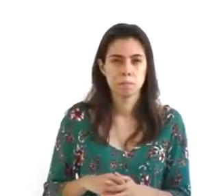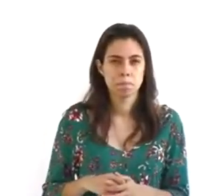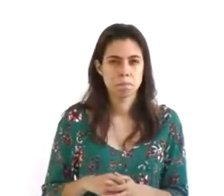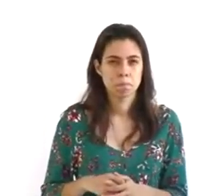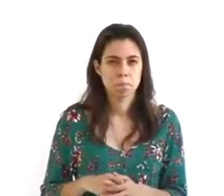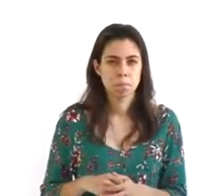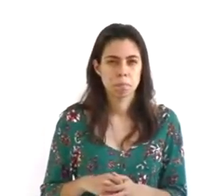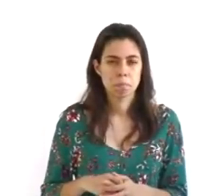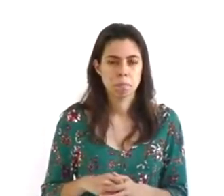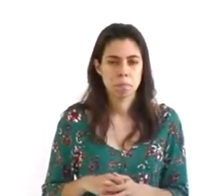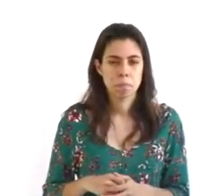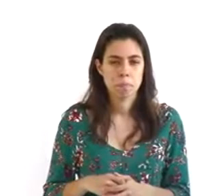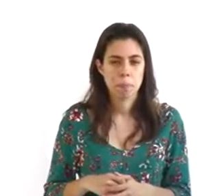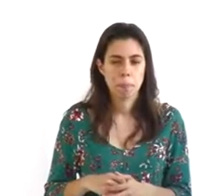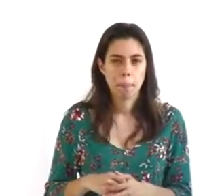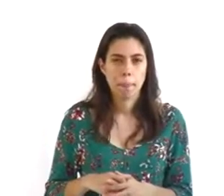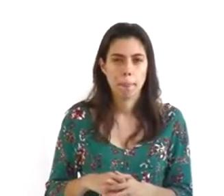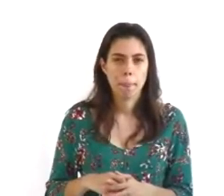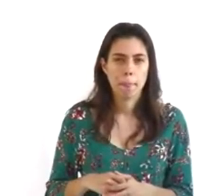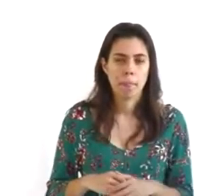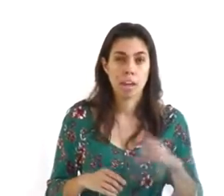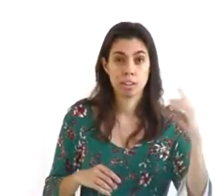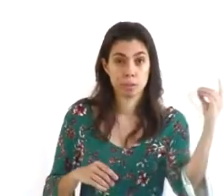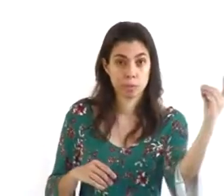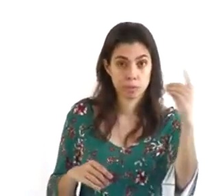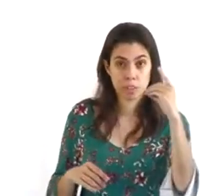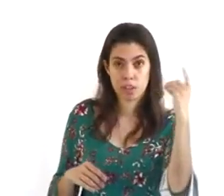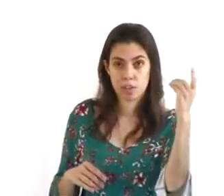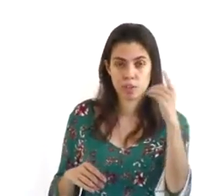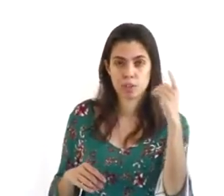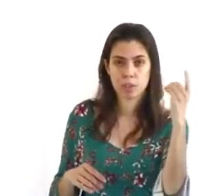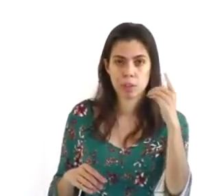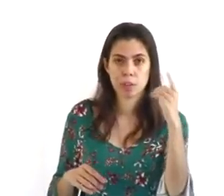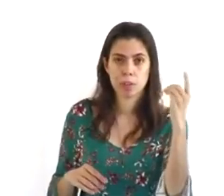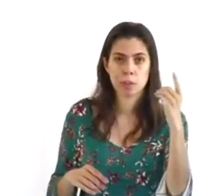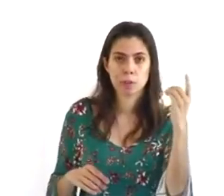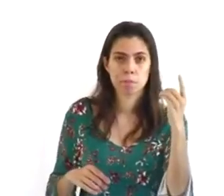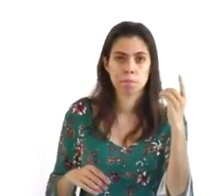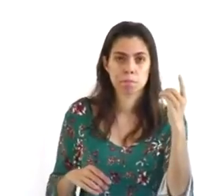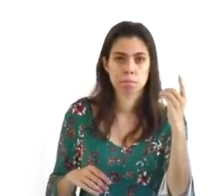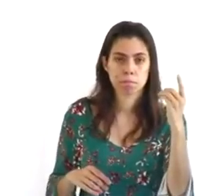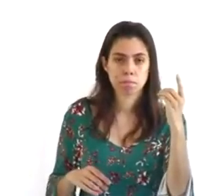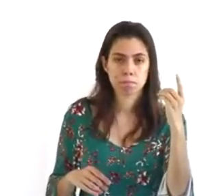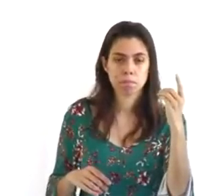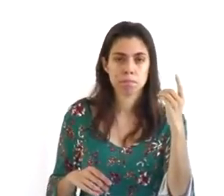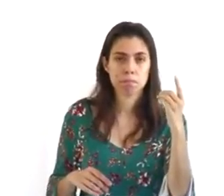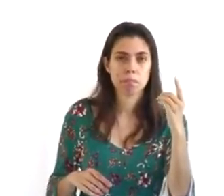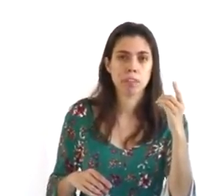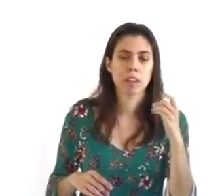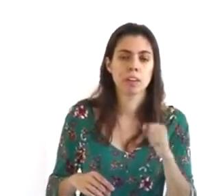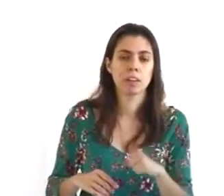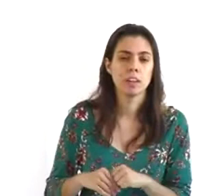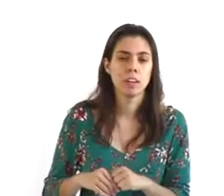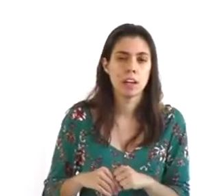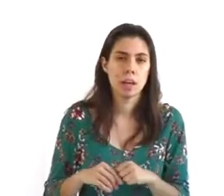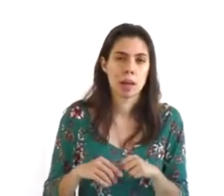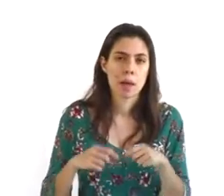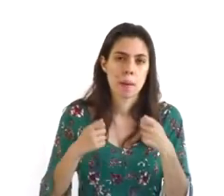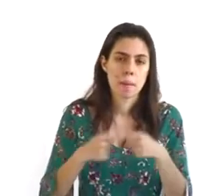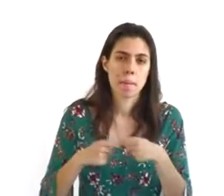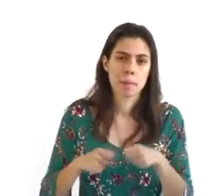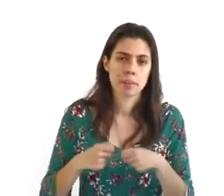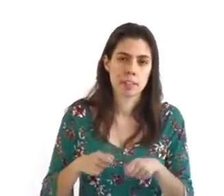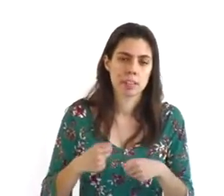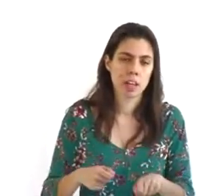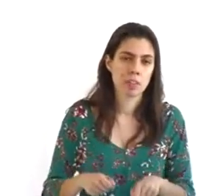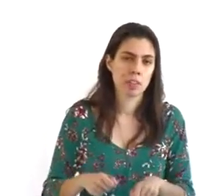Uzá, Davi entendeu então a forma correta como a arca deveria ser conduzida através dos levitas. Quando a arca é introduzida em